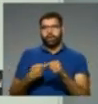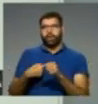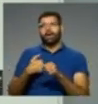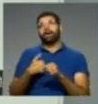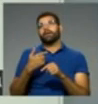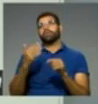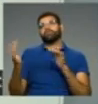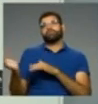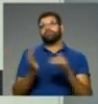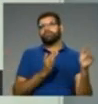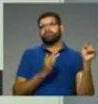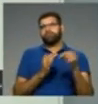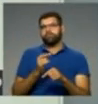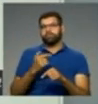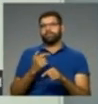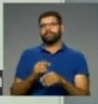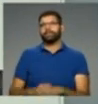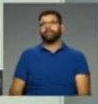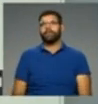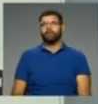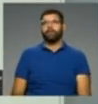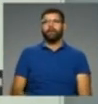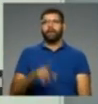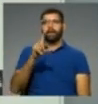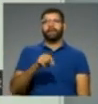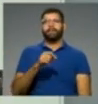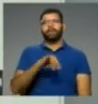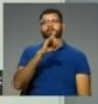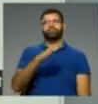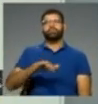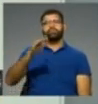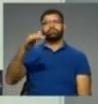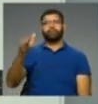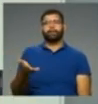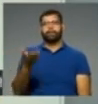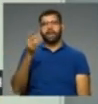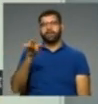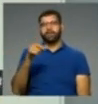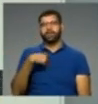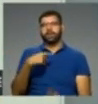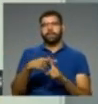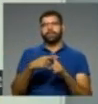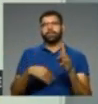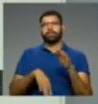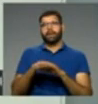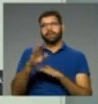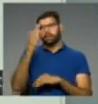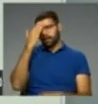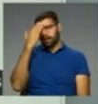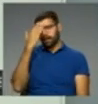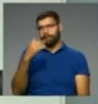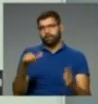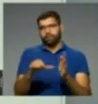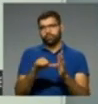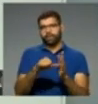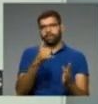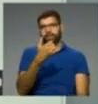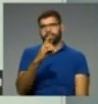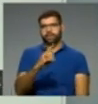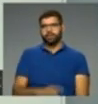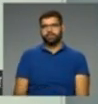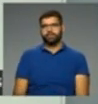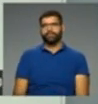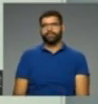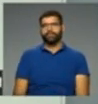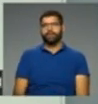nos extremos leste e oeste da Ilha da Madeira e também nas zonas montanhosas. A temperatura máxima prevista para o Funchal é de 26 graus. Ao largo